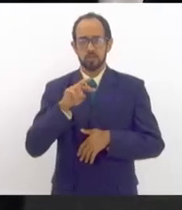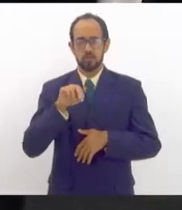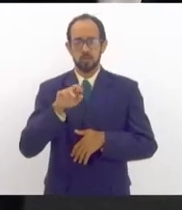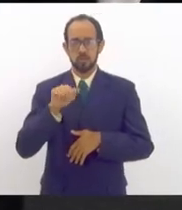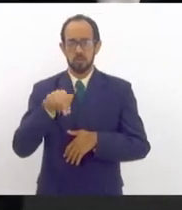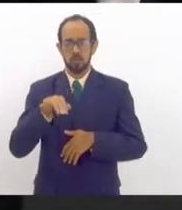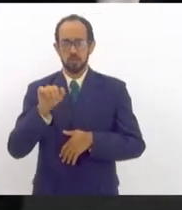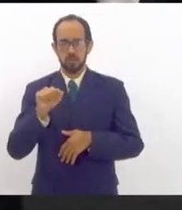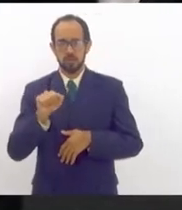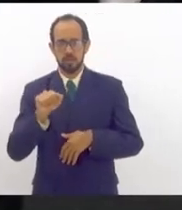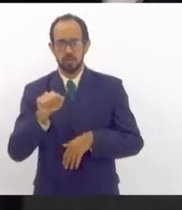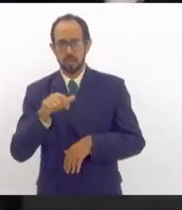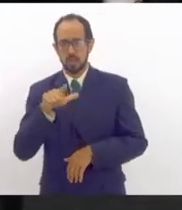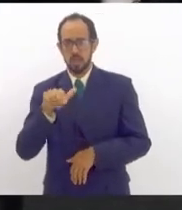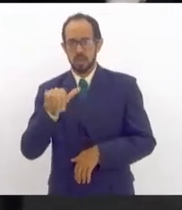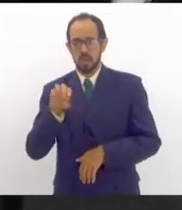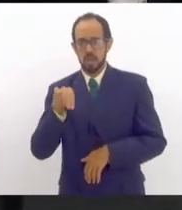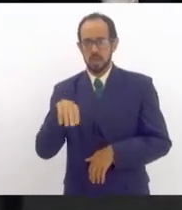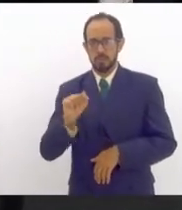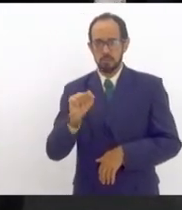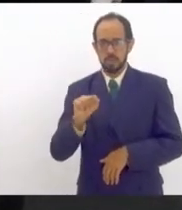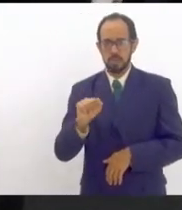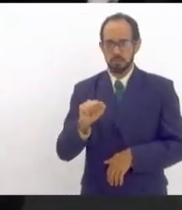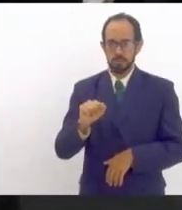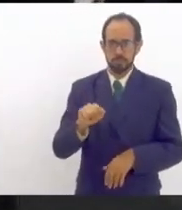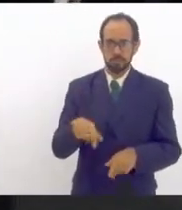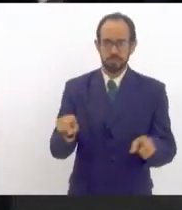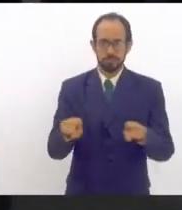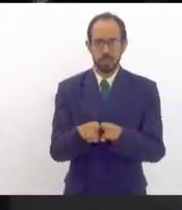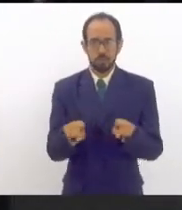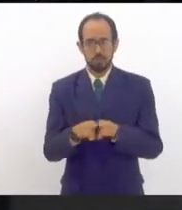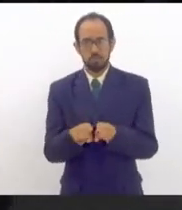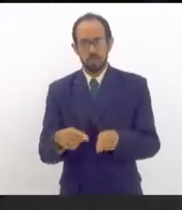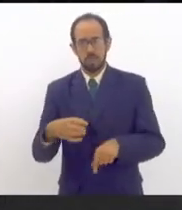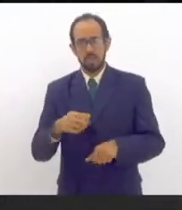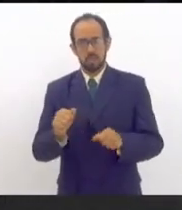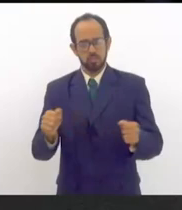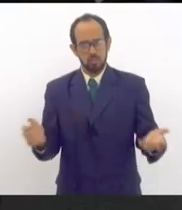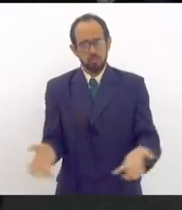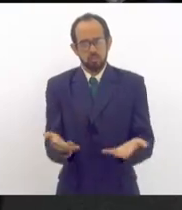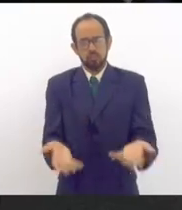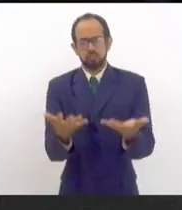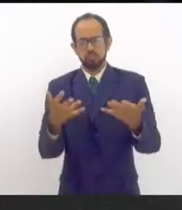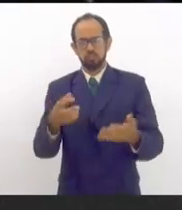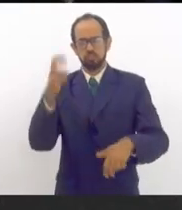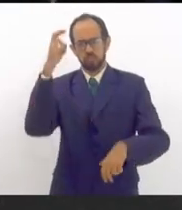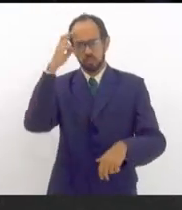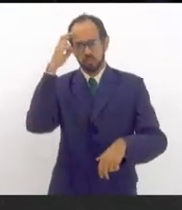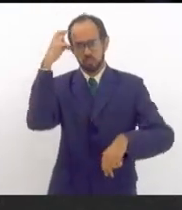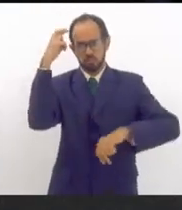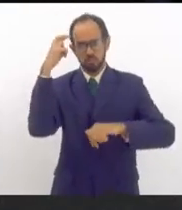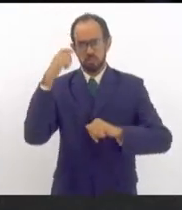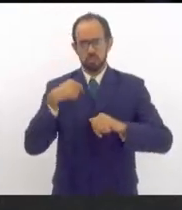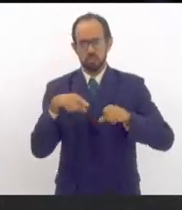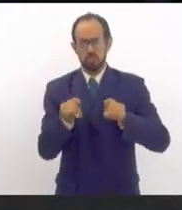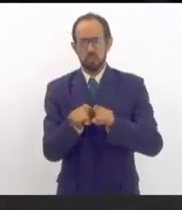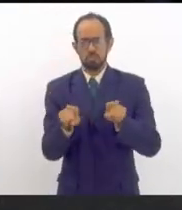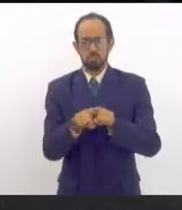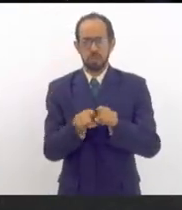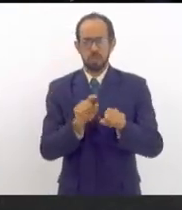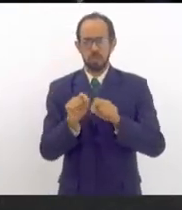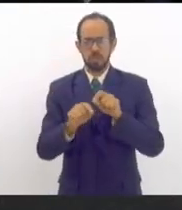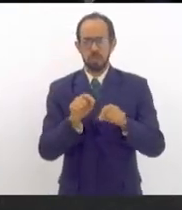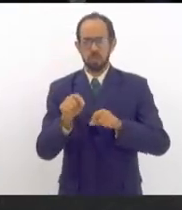Lima e também um incentivador da cultura eu também além de ser